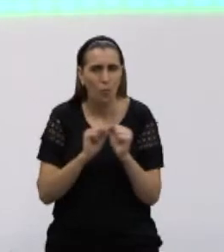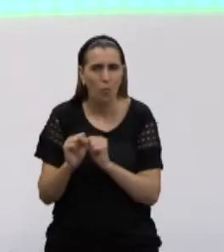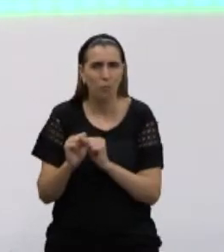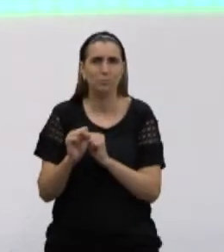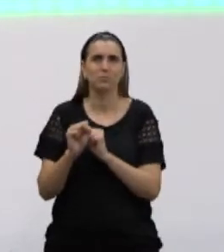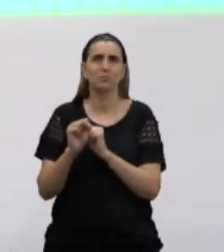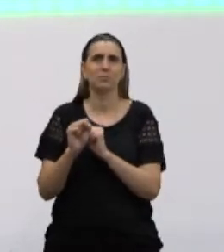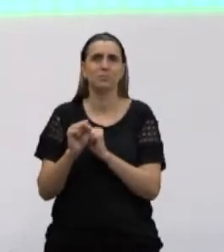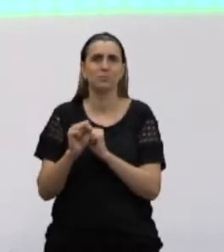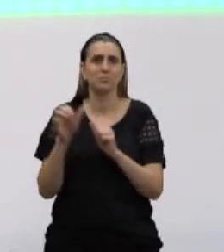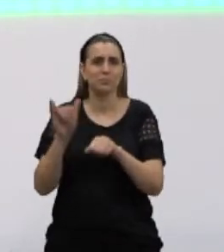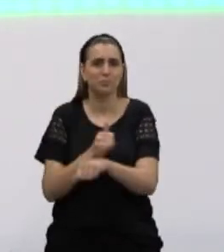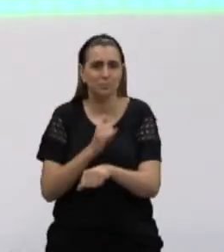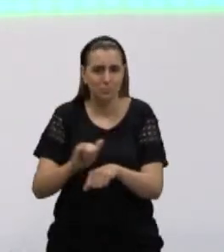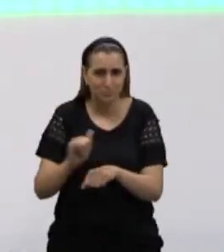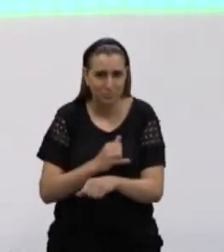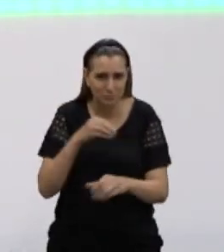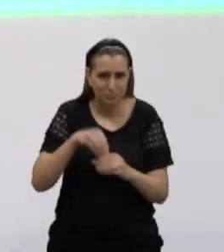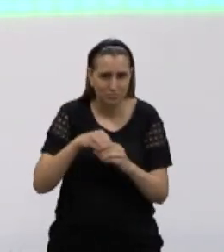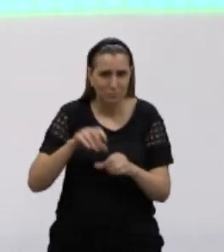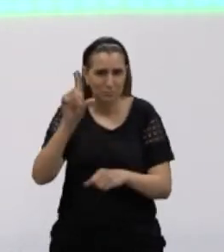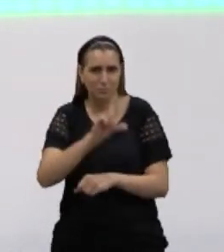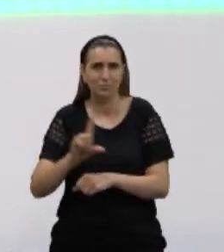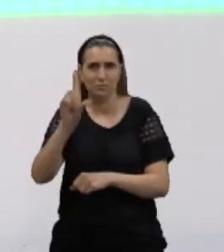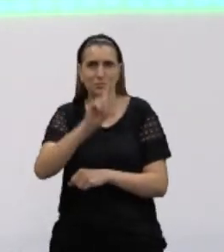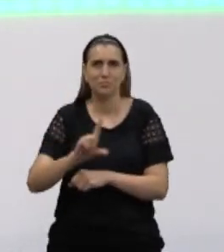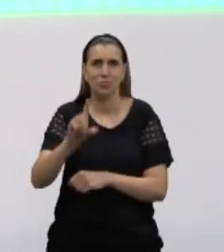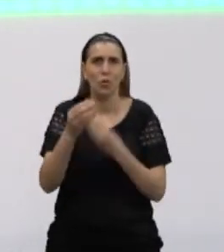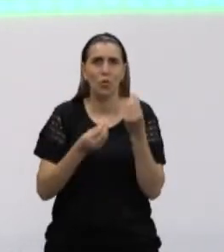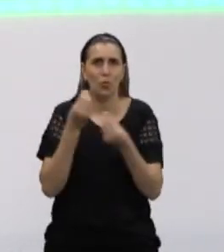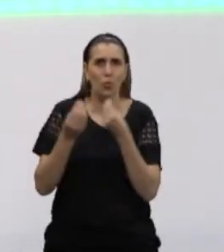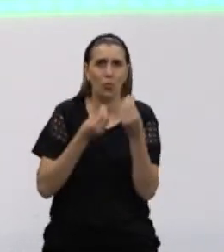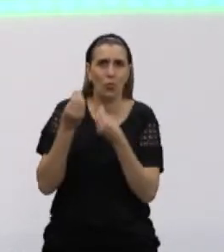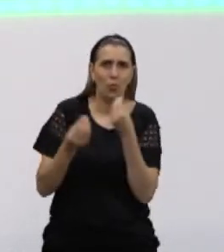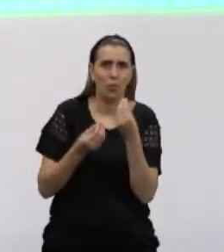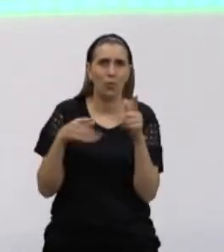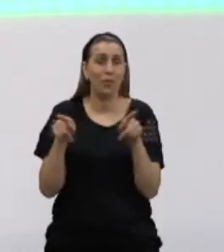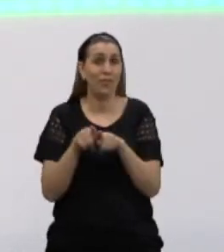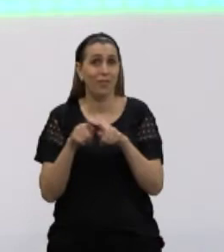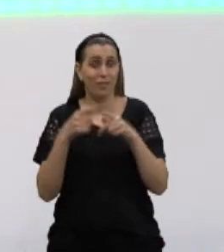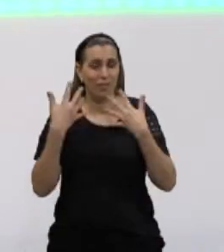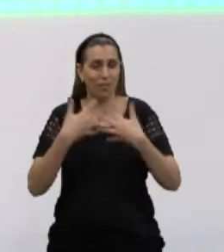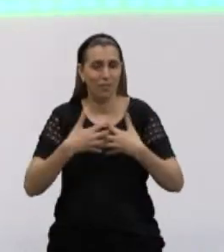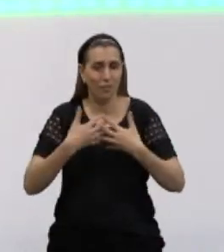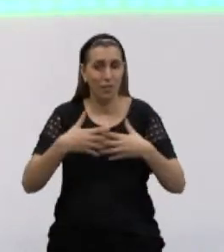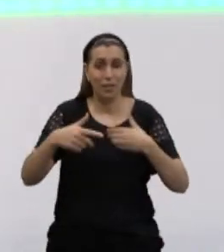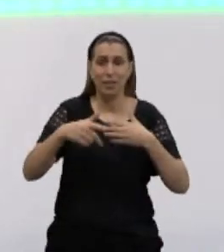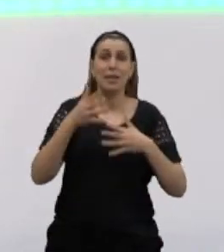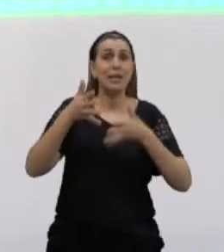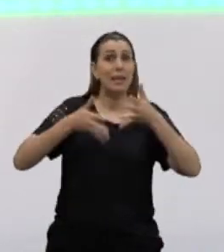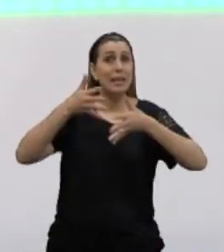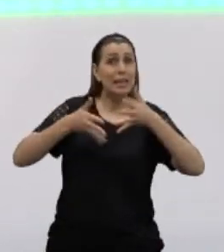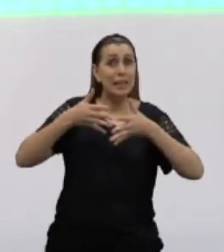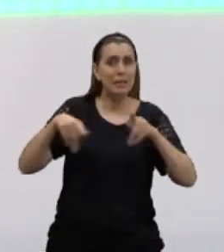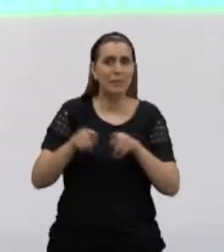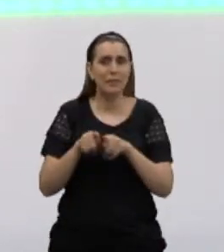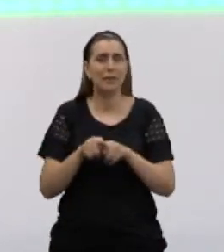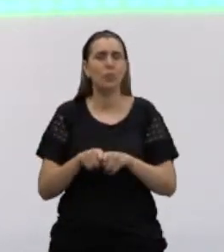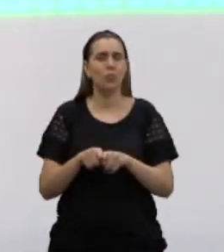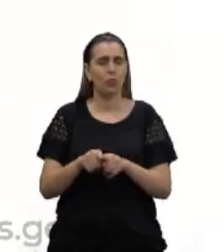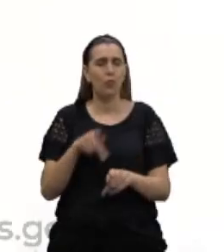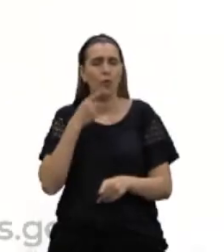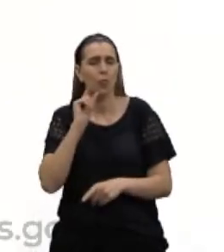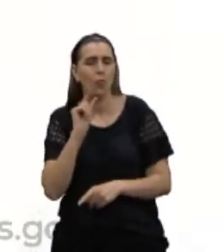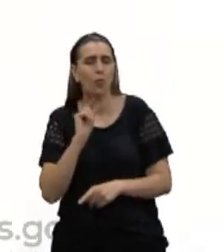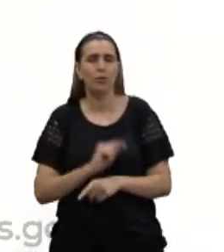ferramenta dentro da literatura, como ela funciona também em Libras. E agora a gente vai falar um pouquinho,